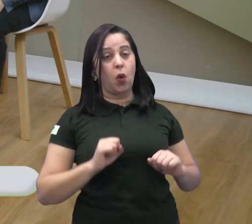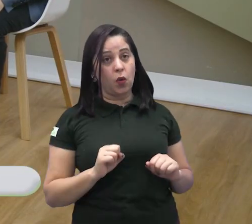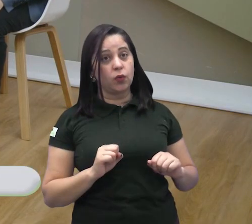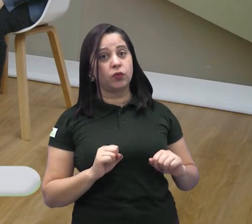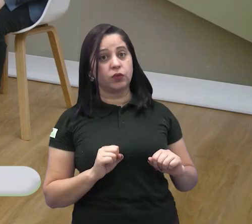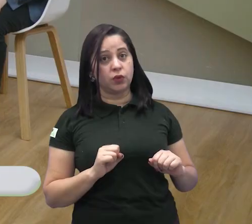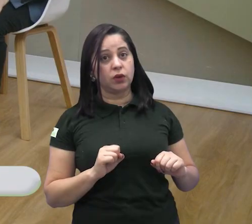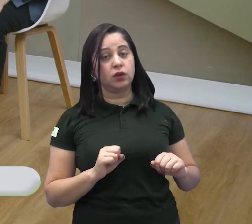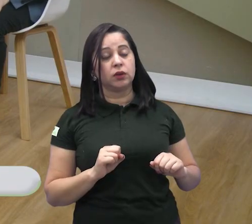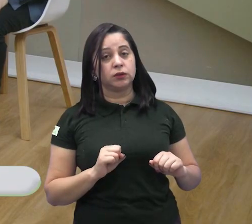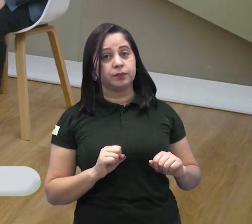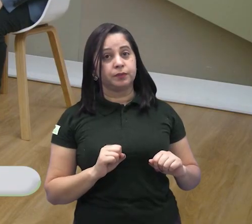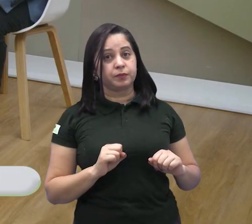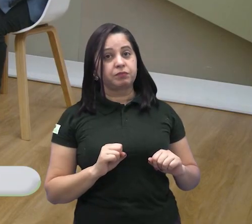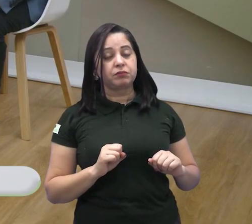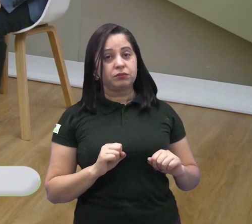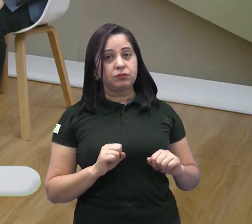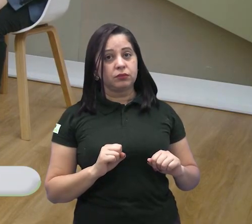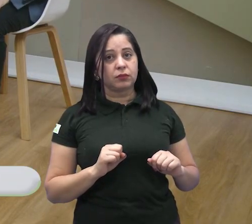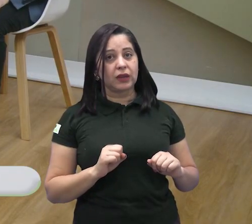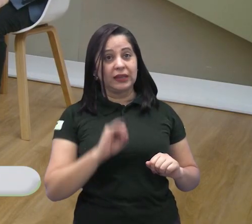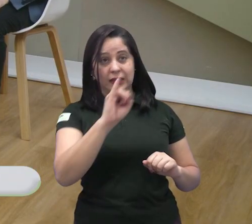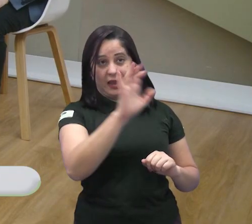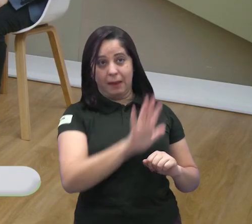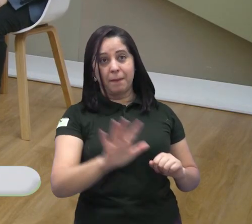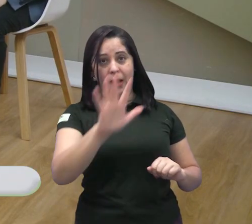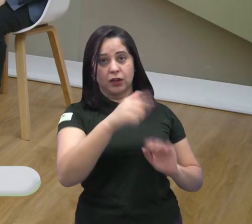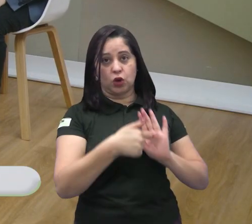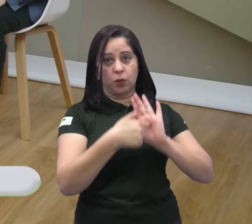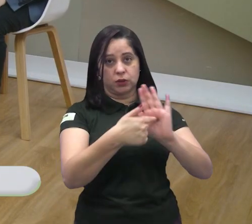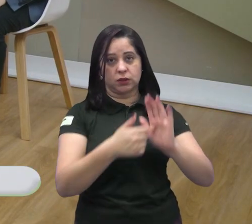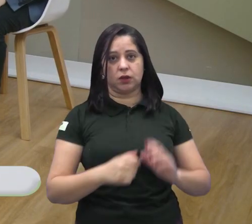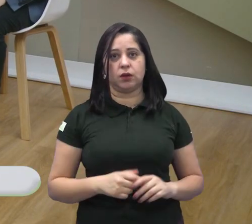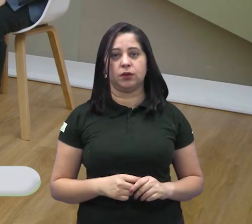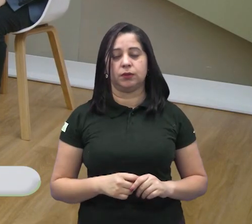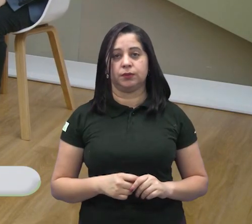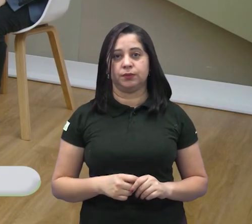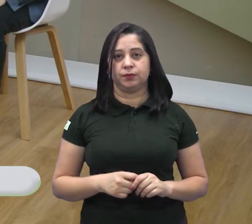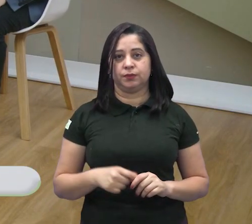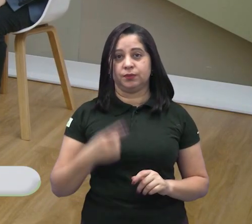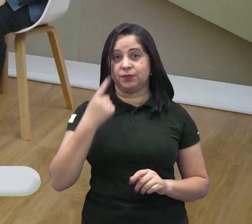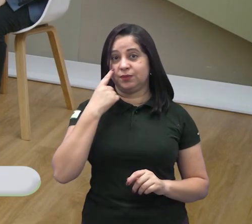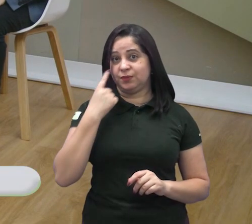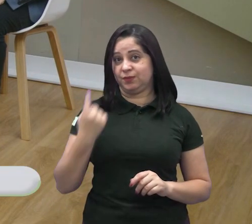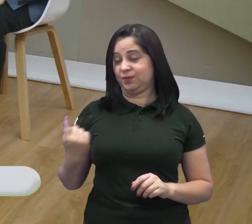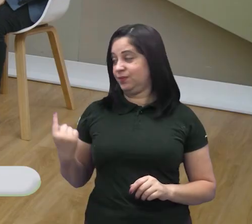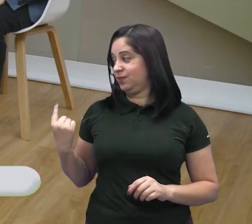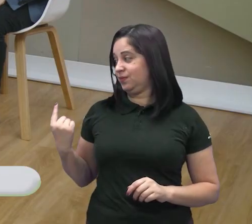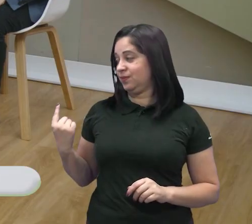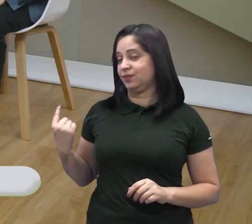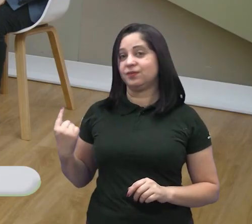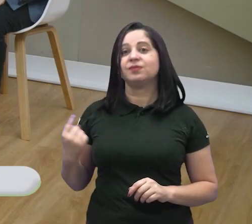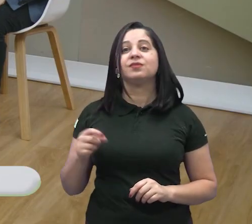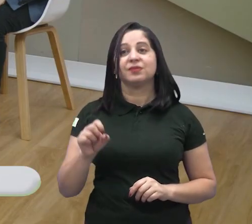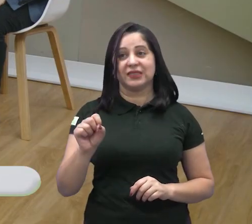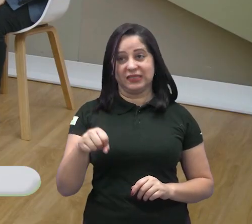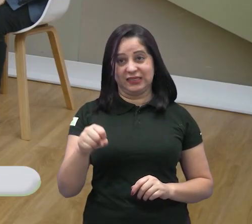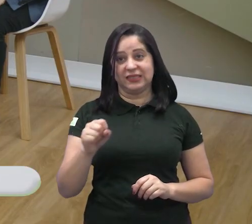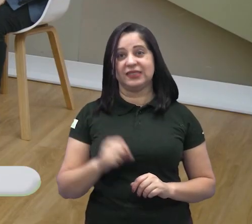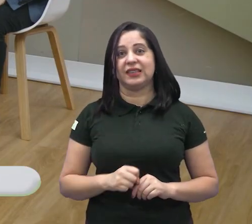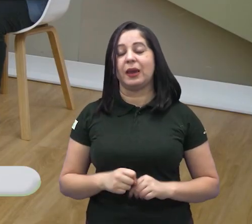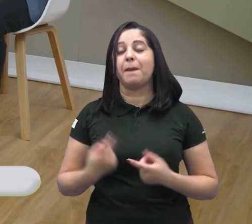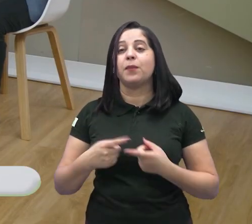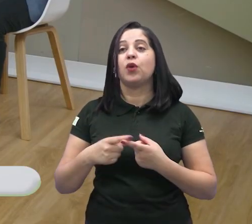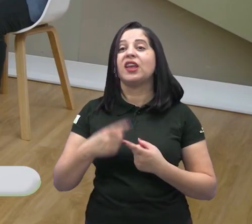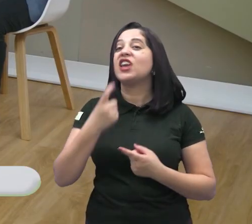um desgaste e a gente pensa que não tem relação, mas tem, né, doutor? Tem outras imagens? Por favor, Matheus, coloca pra gente ali, ó. Que esse é